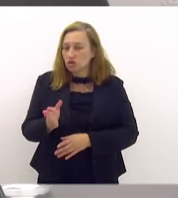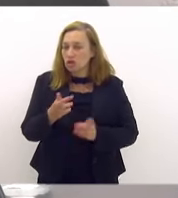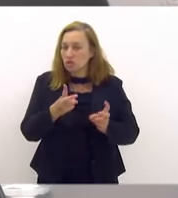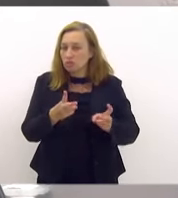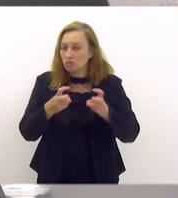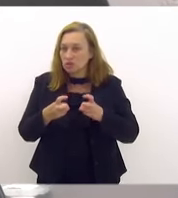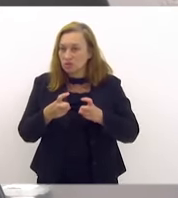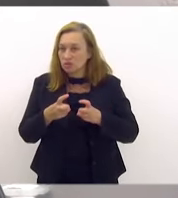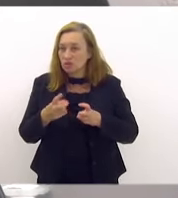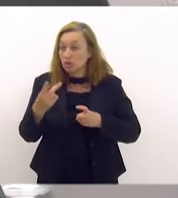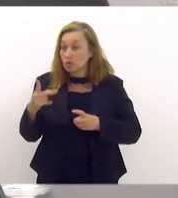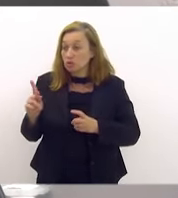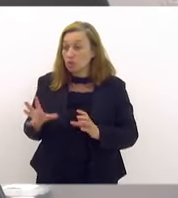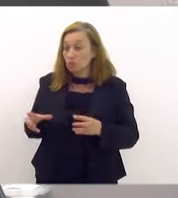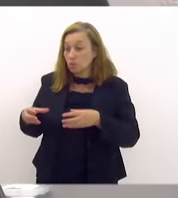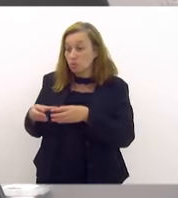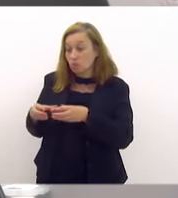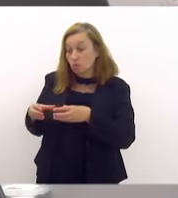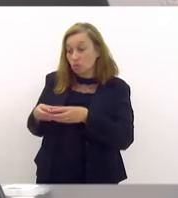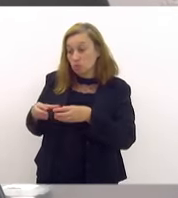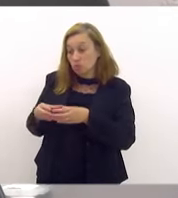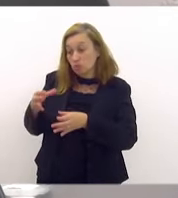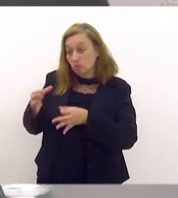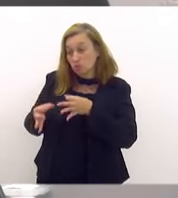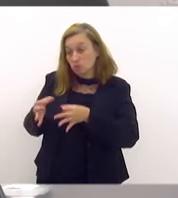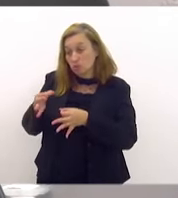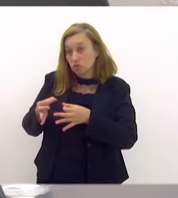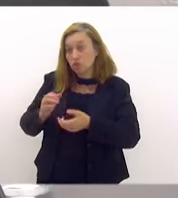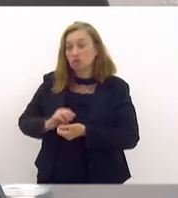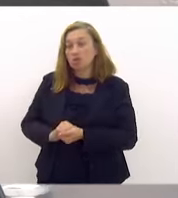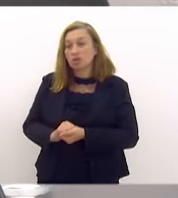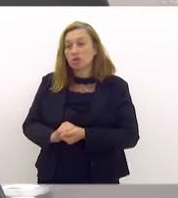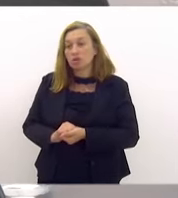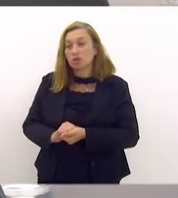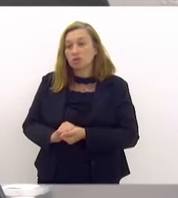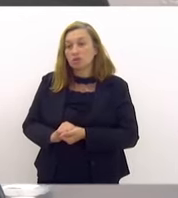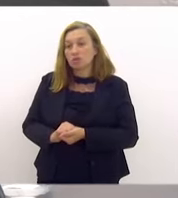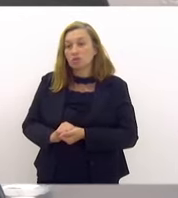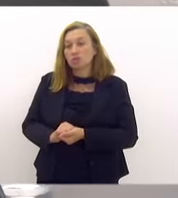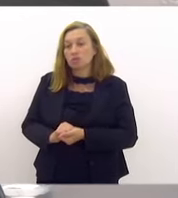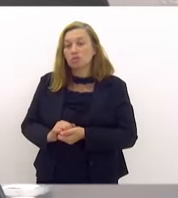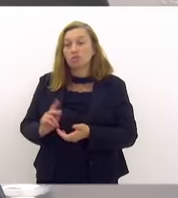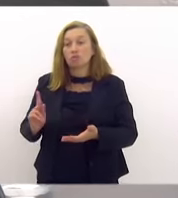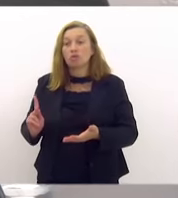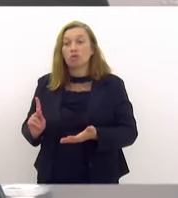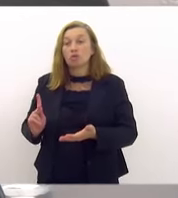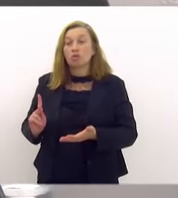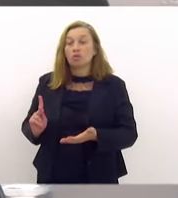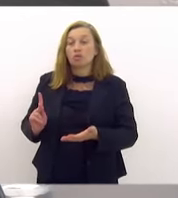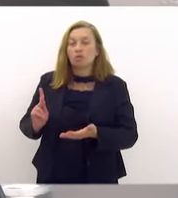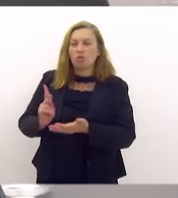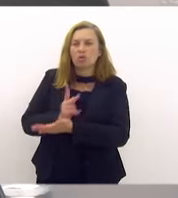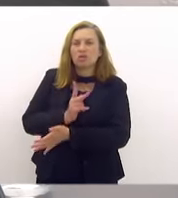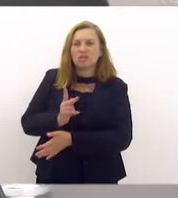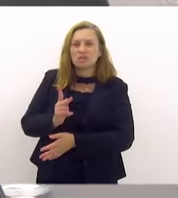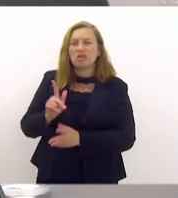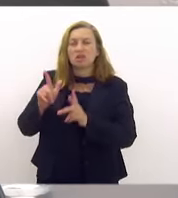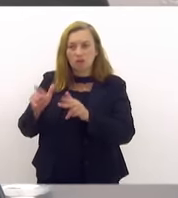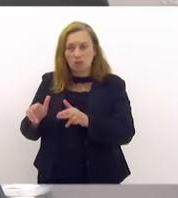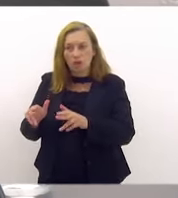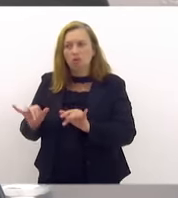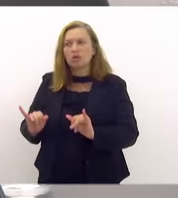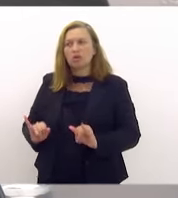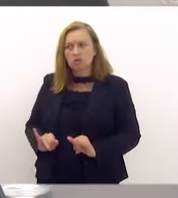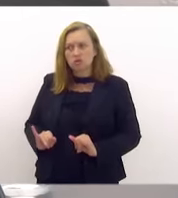na no seu órgão ministerial com um uma situação como essa eh isso é uma coisa que nos dói muito